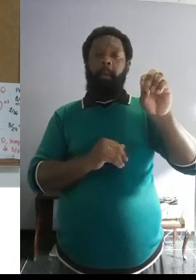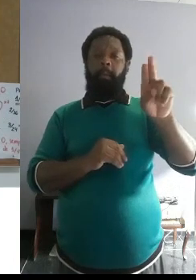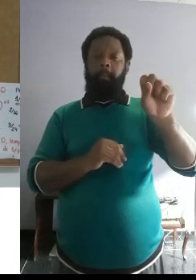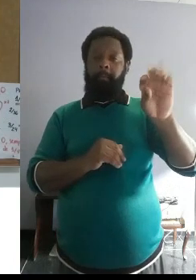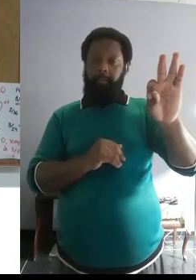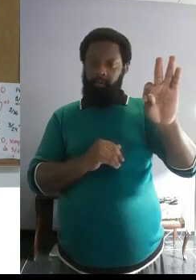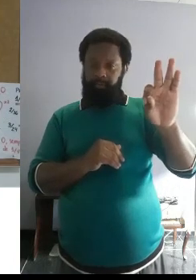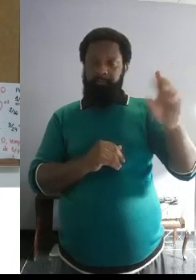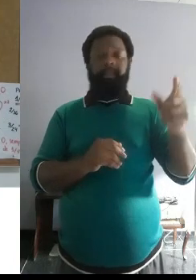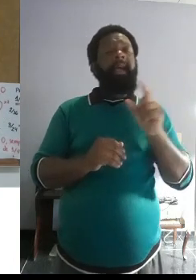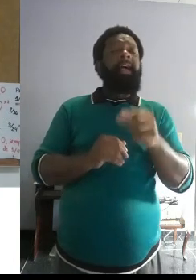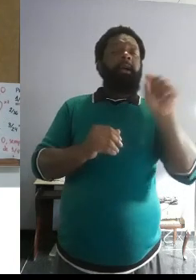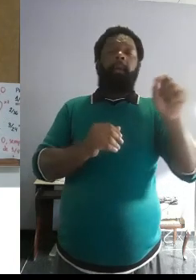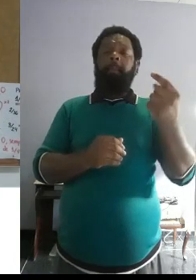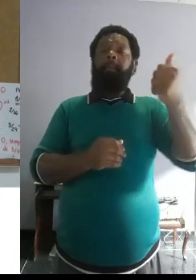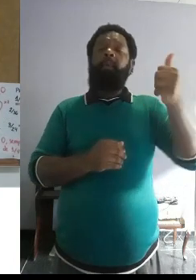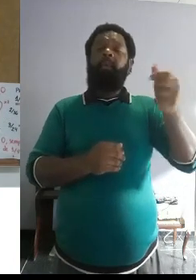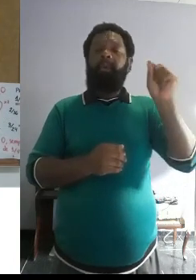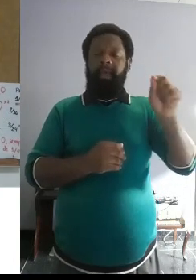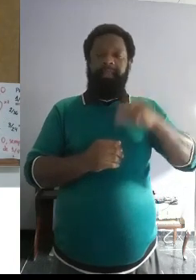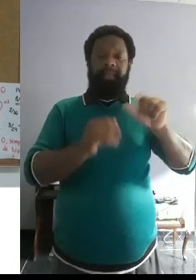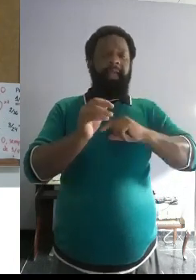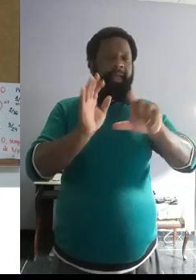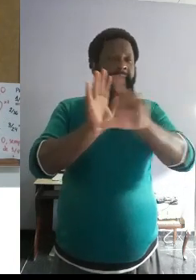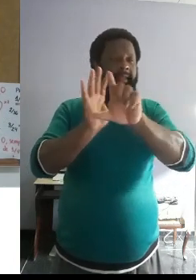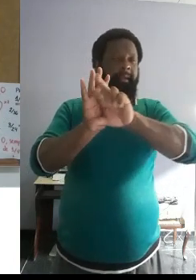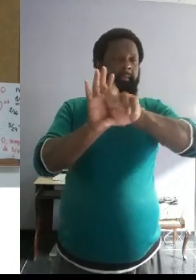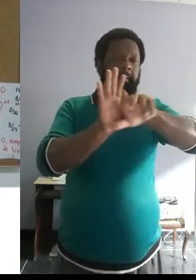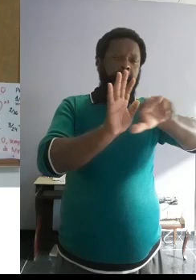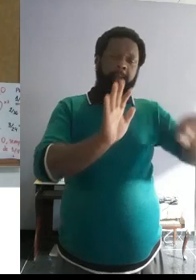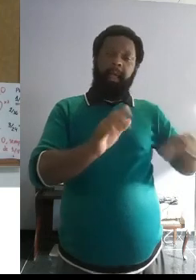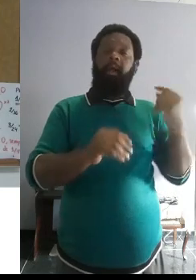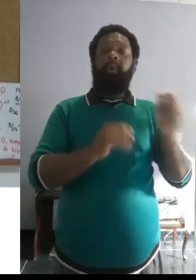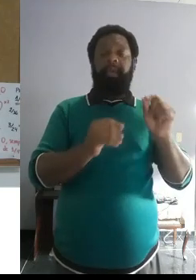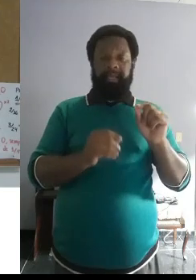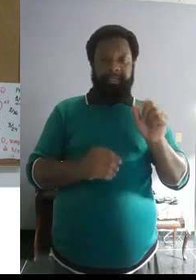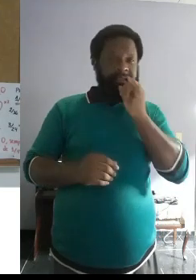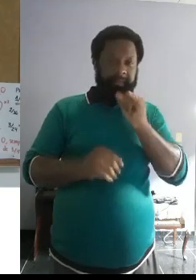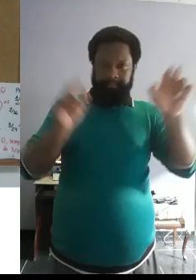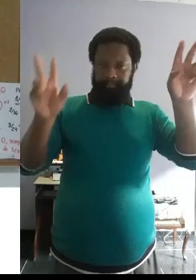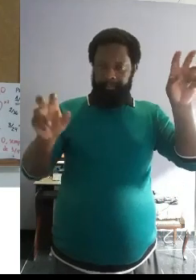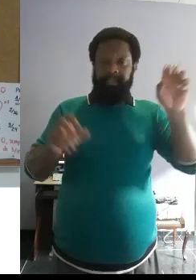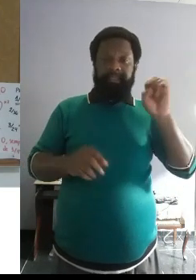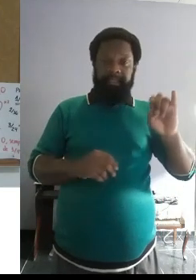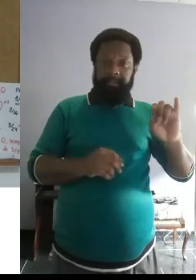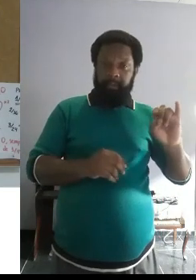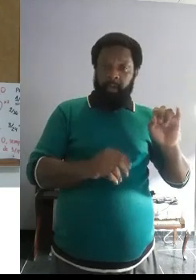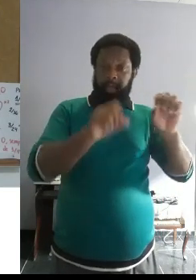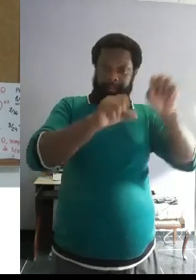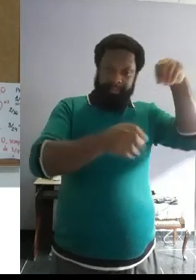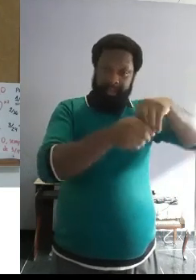Lavoisier. A lei de Lavoisier, ela pode ser enunciada de várias formas. Uma das formas é: se uma reação é realizada em um